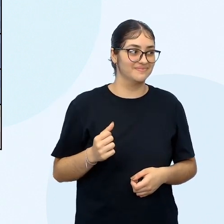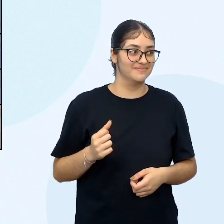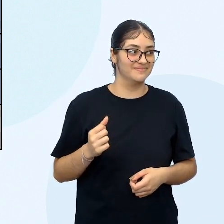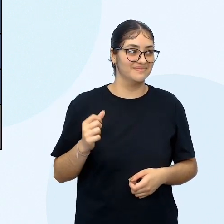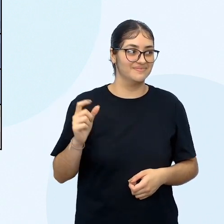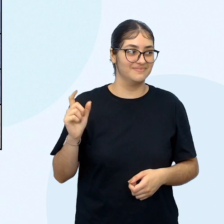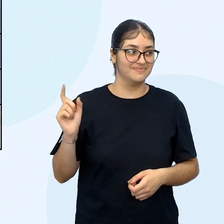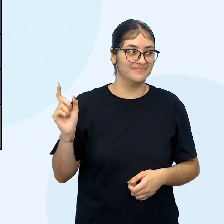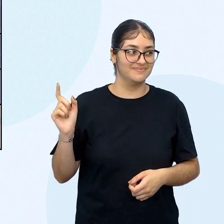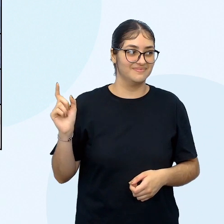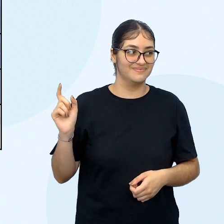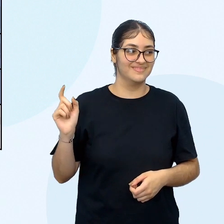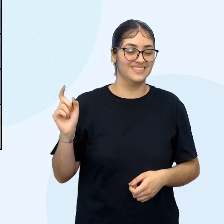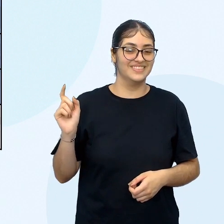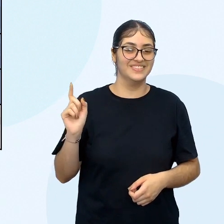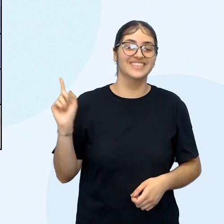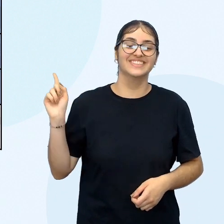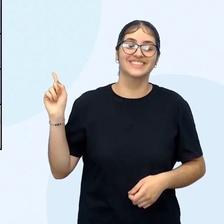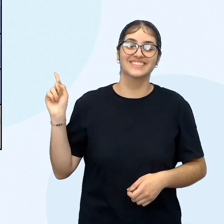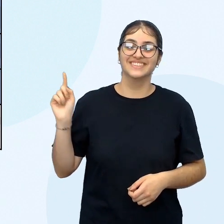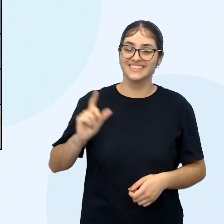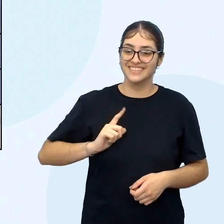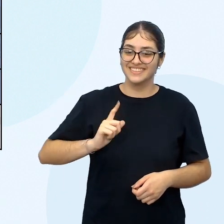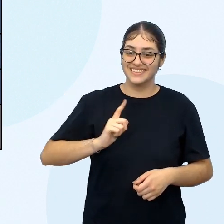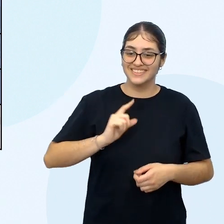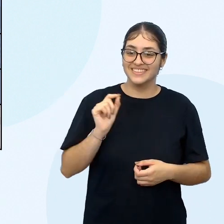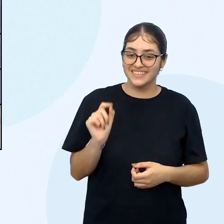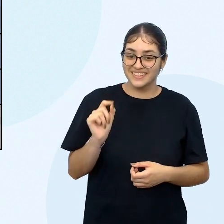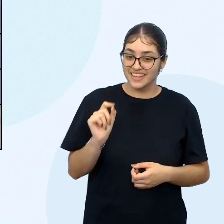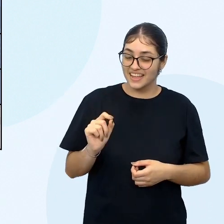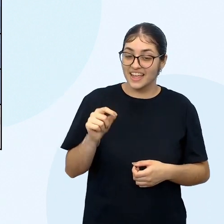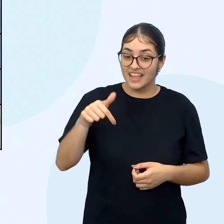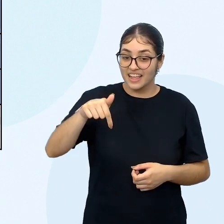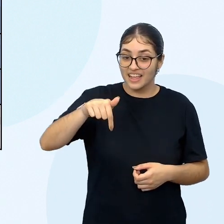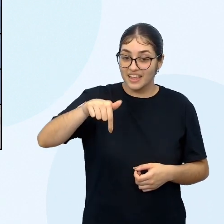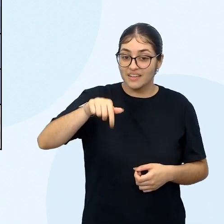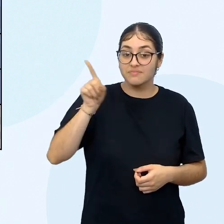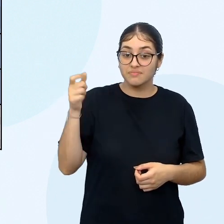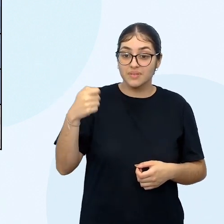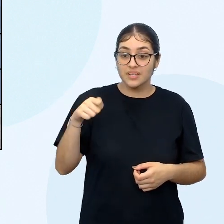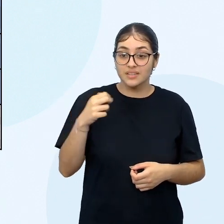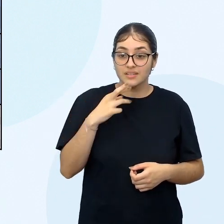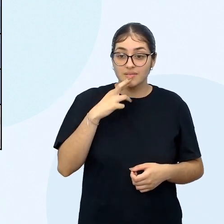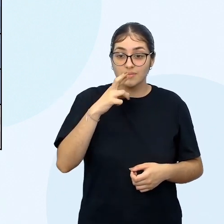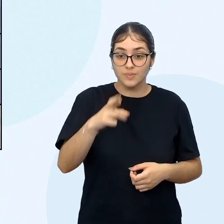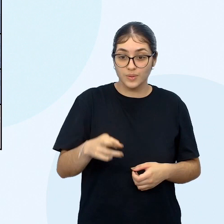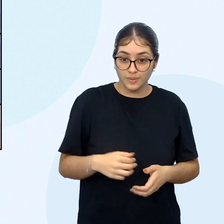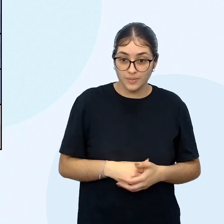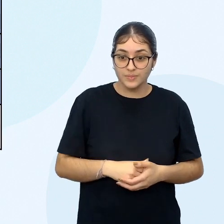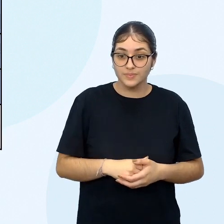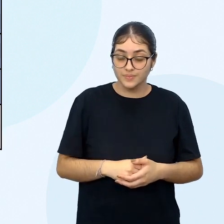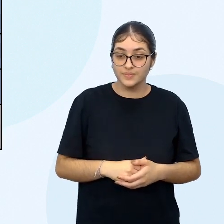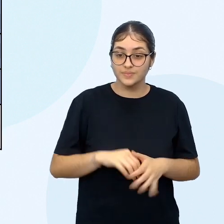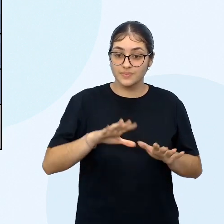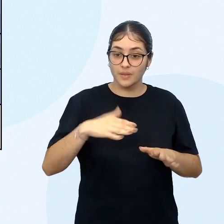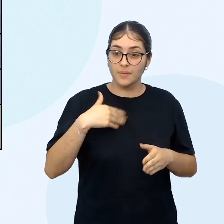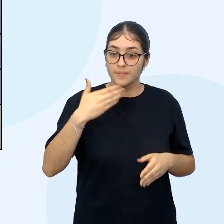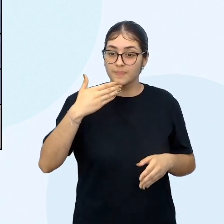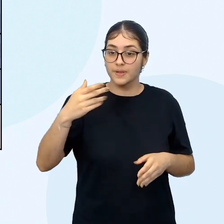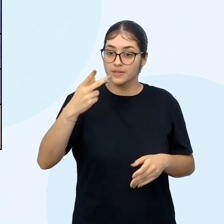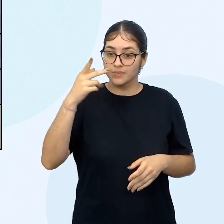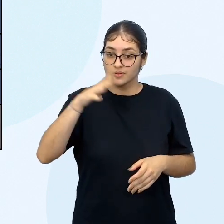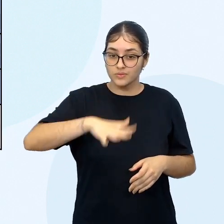7.535,5, né? Deu 6? Então, aqui eles arredondaram. Então, Arredondou. Na hora que eu fizer no Excel, você vai ver que dá vírgula Vai arredondar. Aqui Isso. eu pedi pro pessoal arrumar